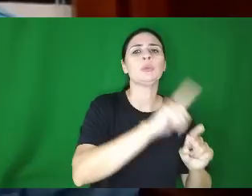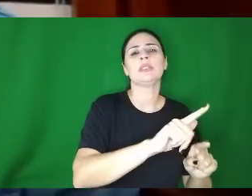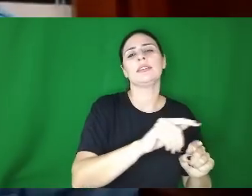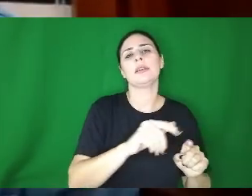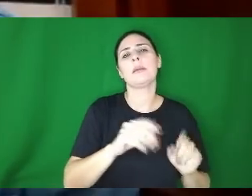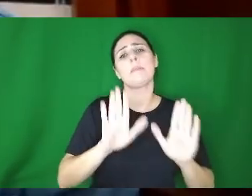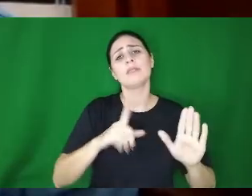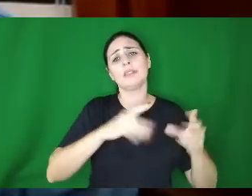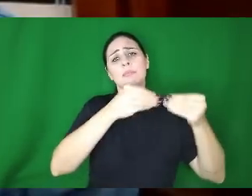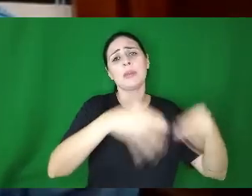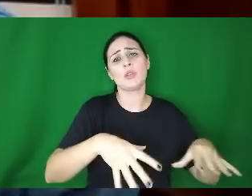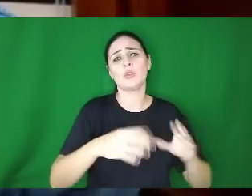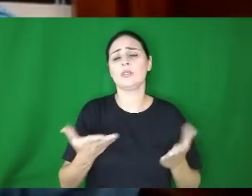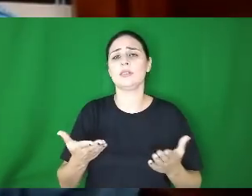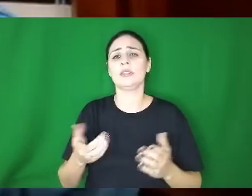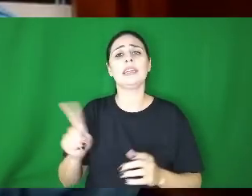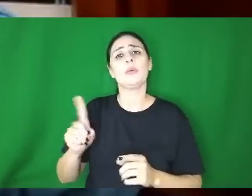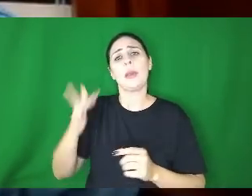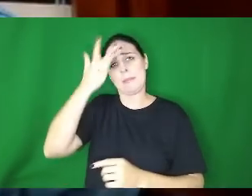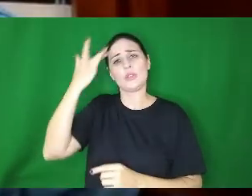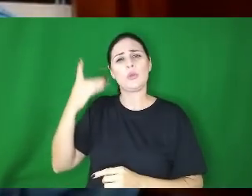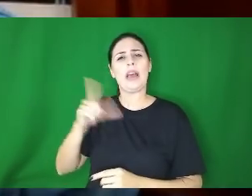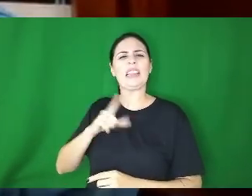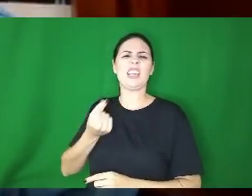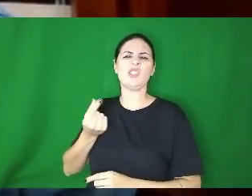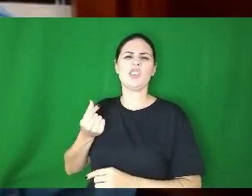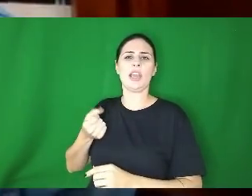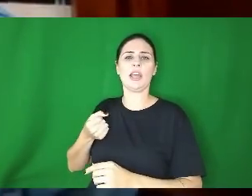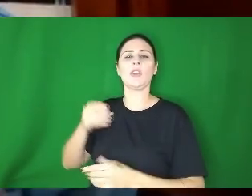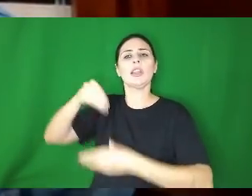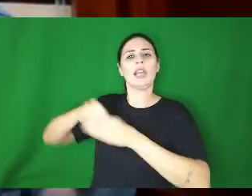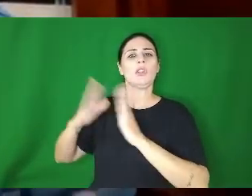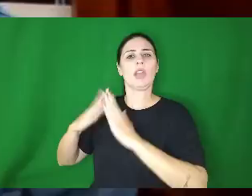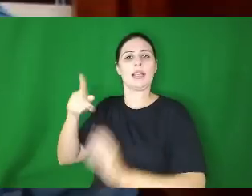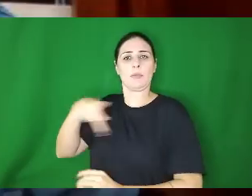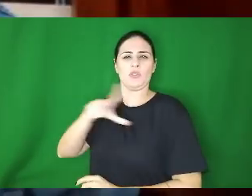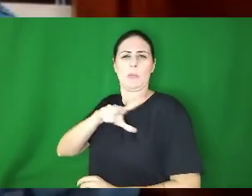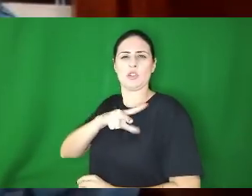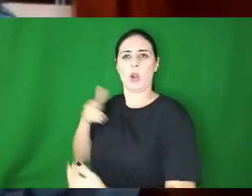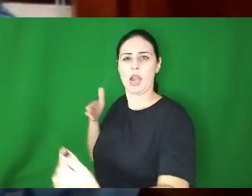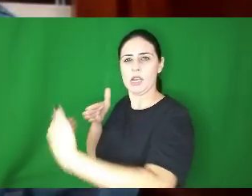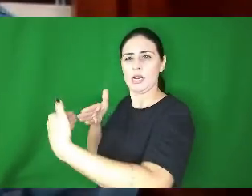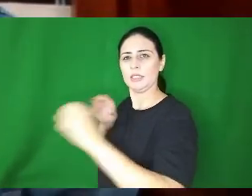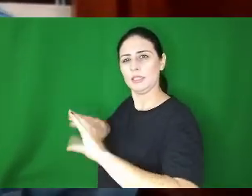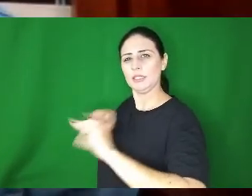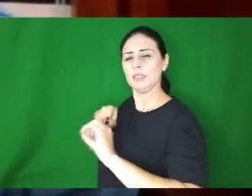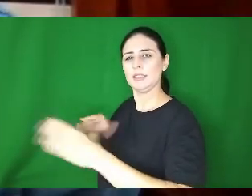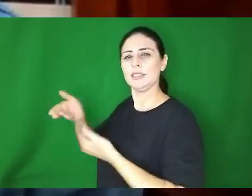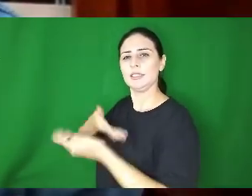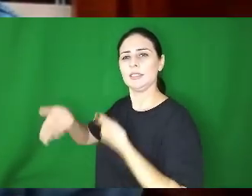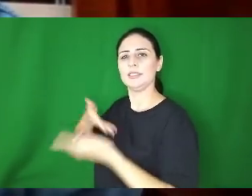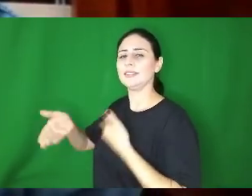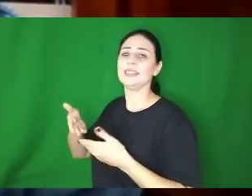que seja aula remota ou, ou ainda no isso a